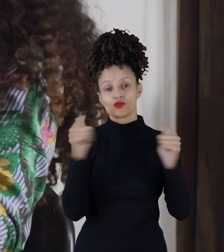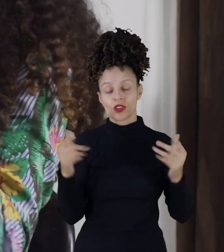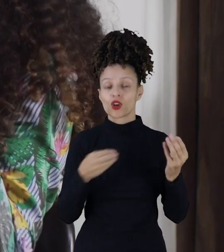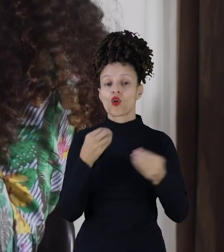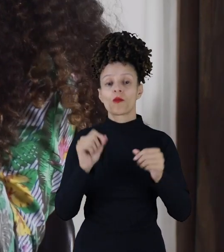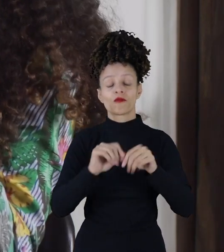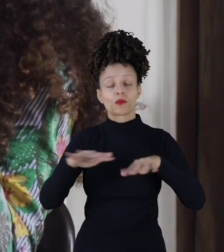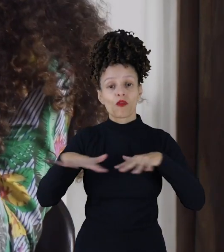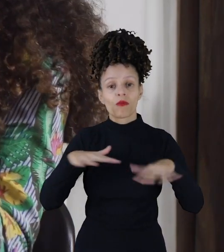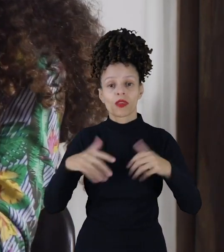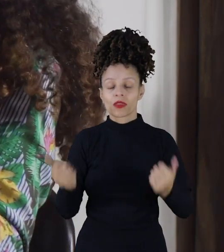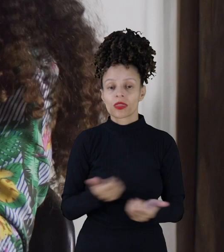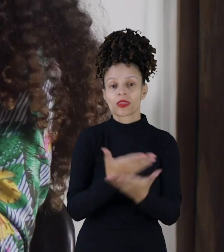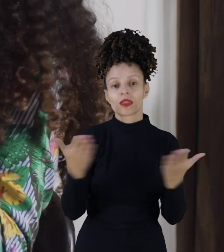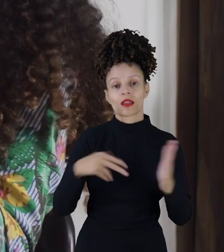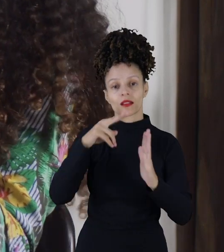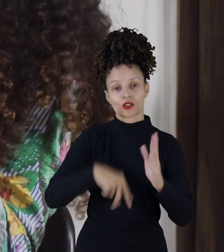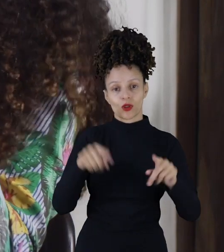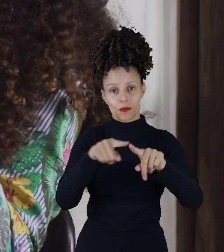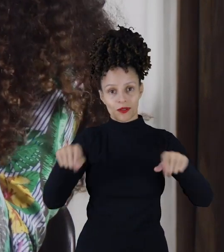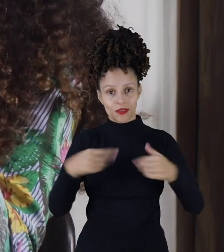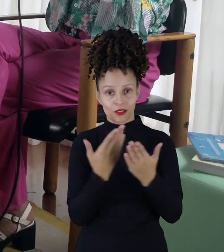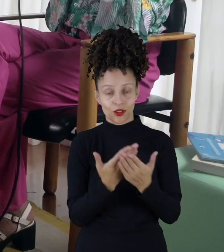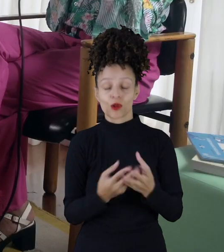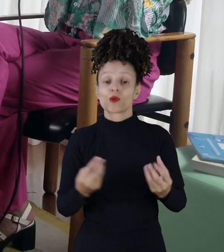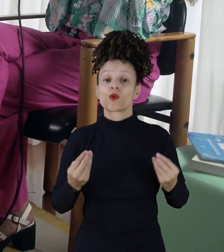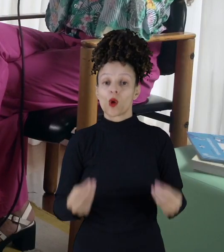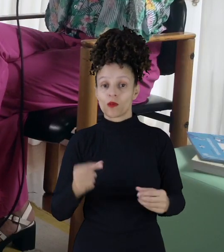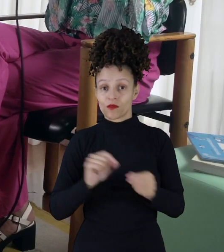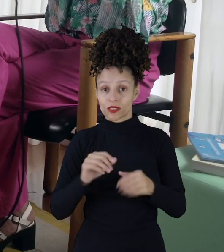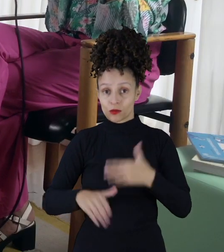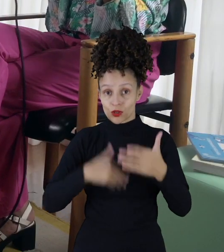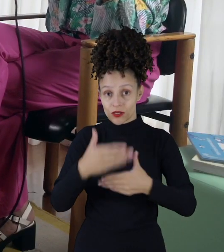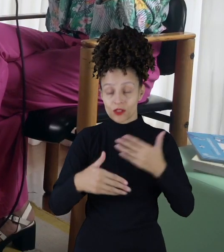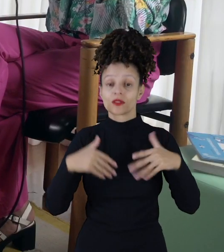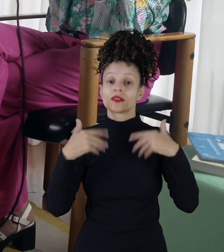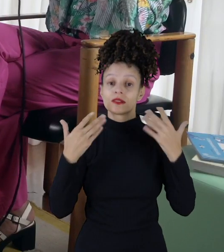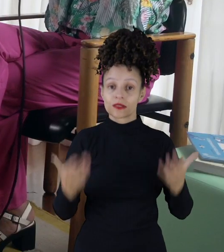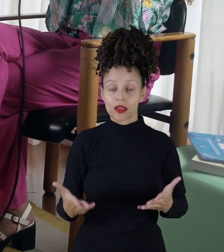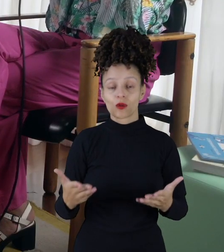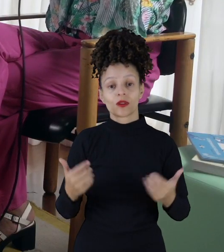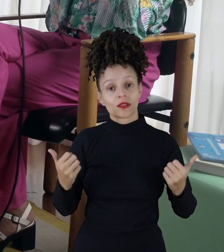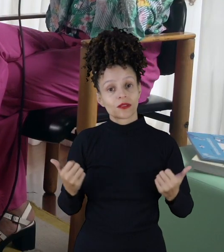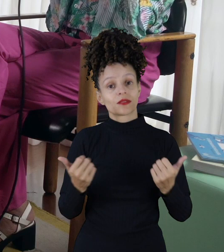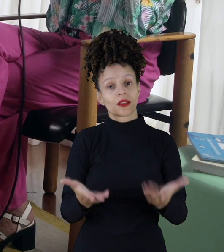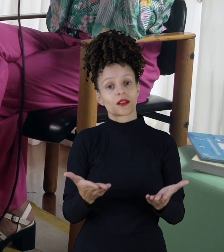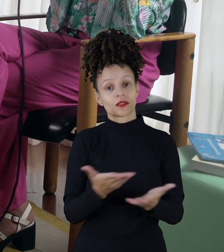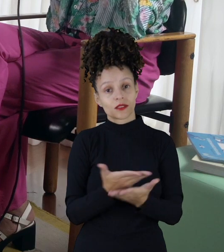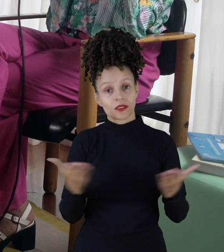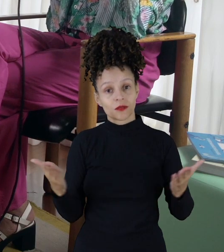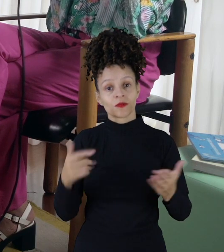é que eu vou fazer esse movimento de trazer a leitura para a sala de aula? Como que eu vou fazer esse processo? Então,